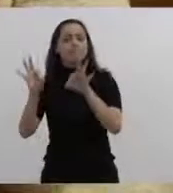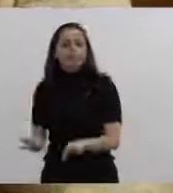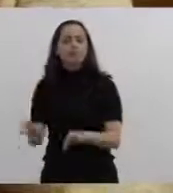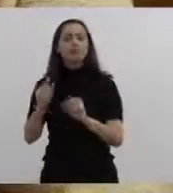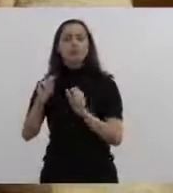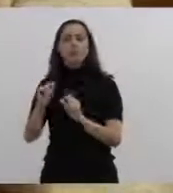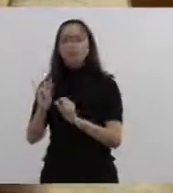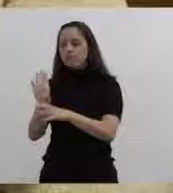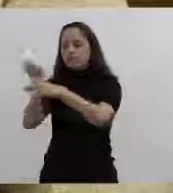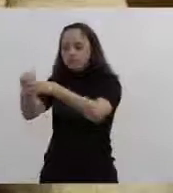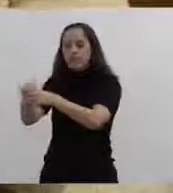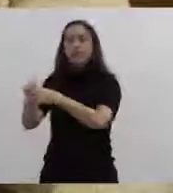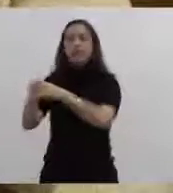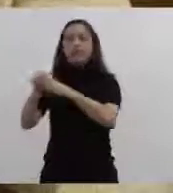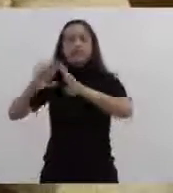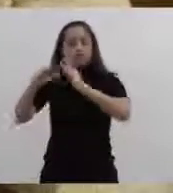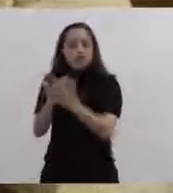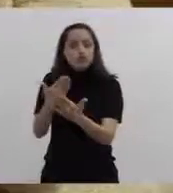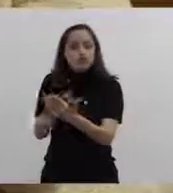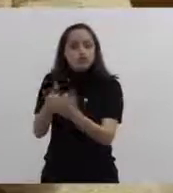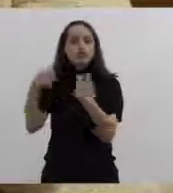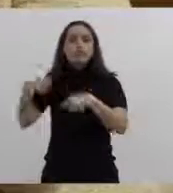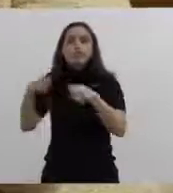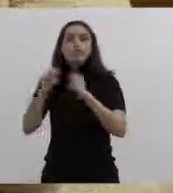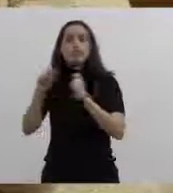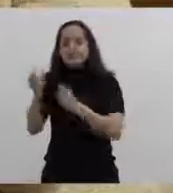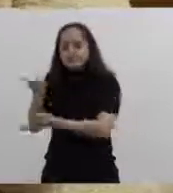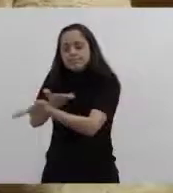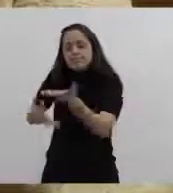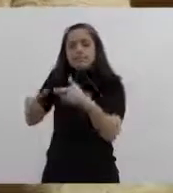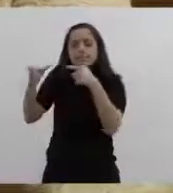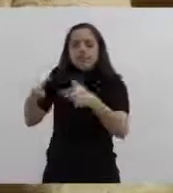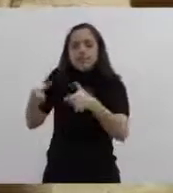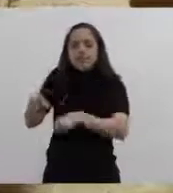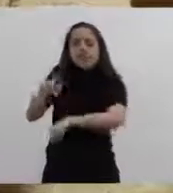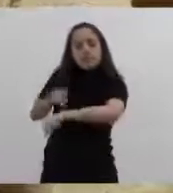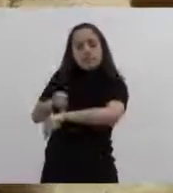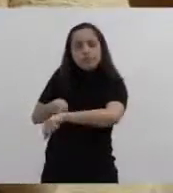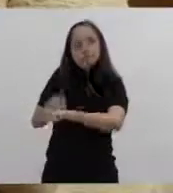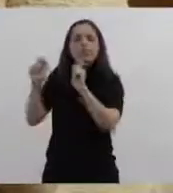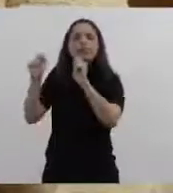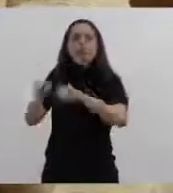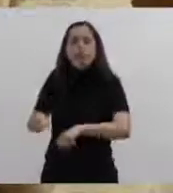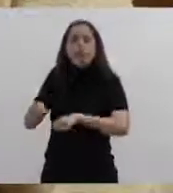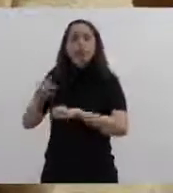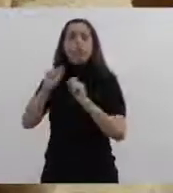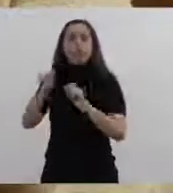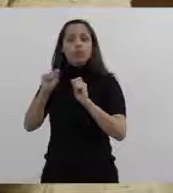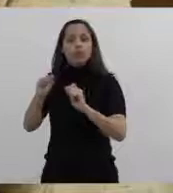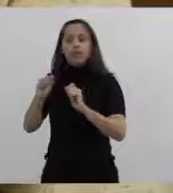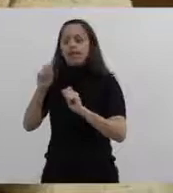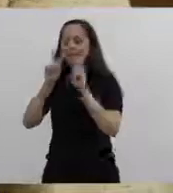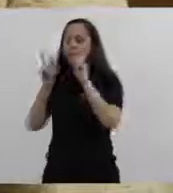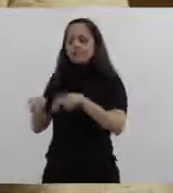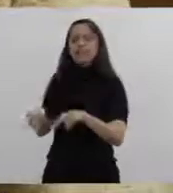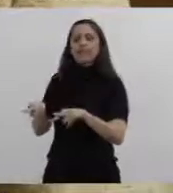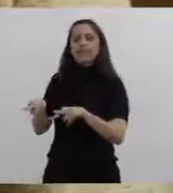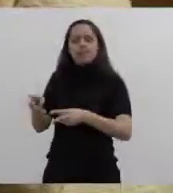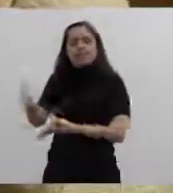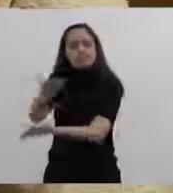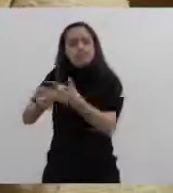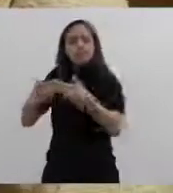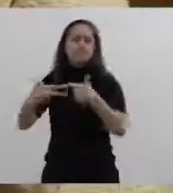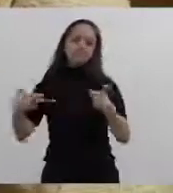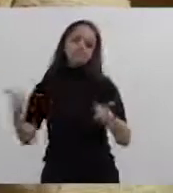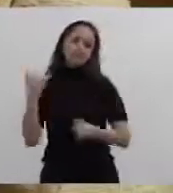Aqui é imprescindível o acompanhamento no âmbito humano, não apenas a partir da capacitação e da formação, pois esse